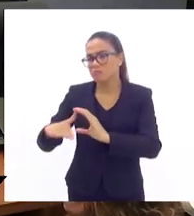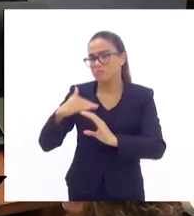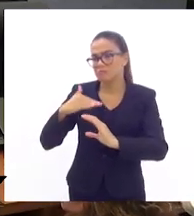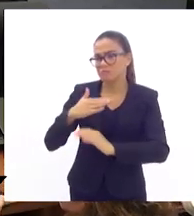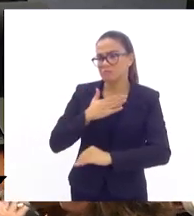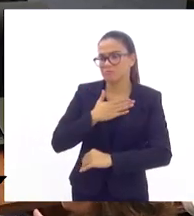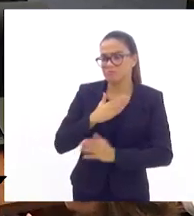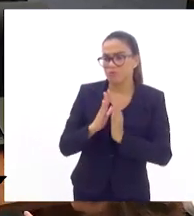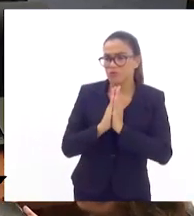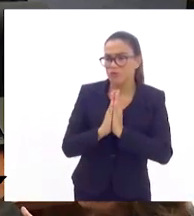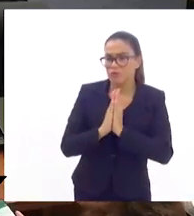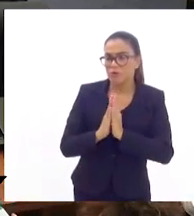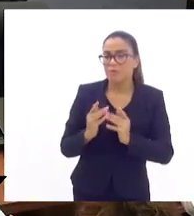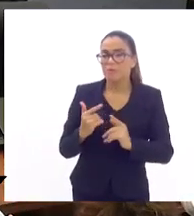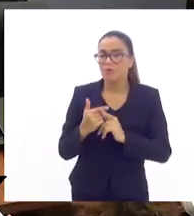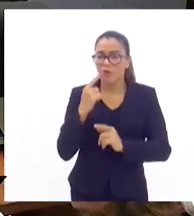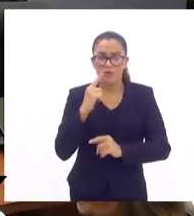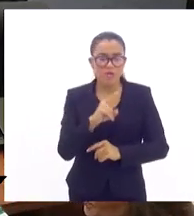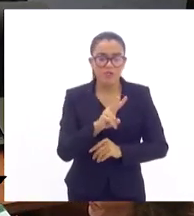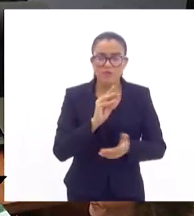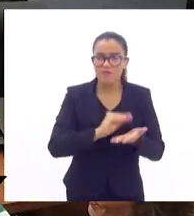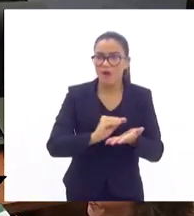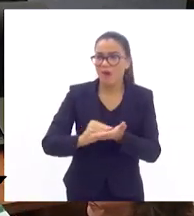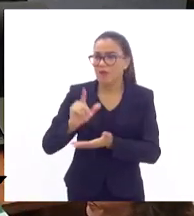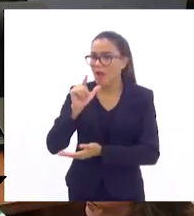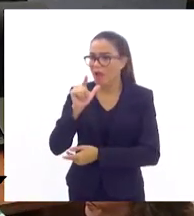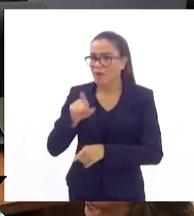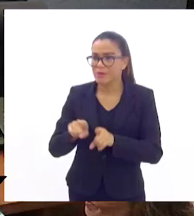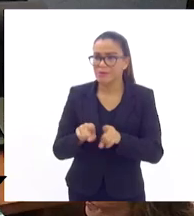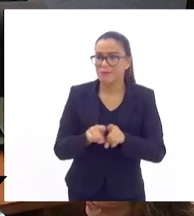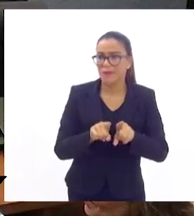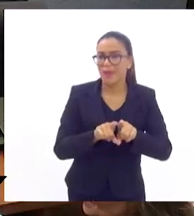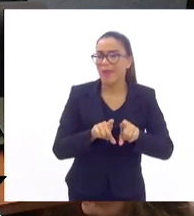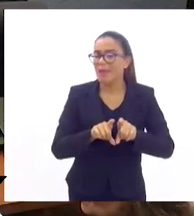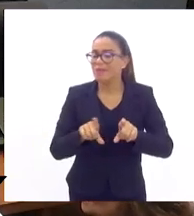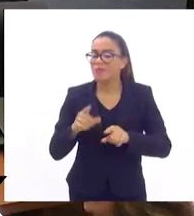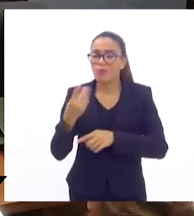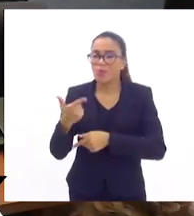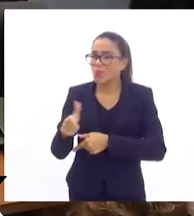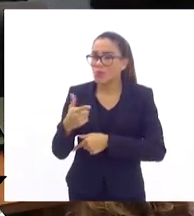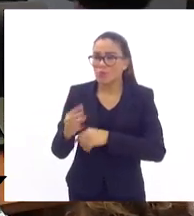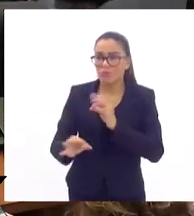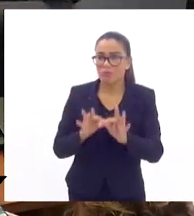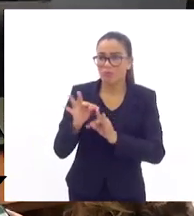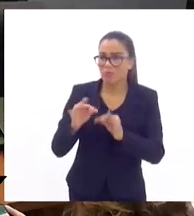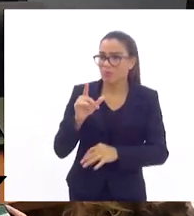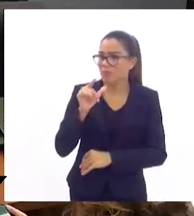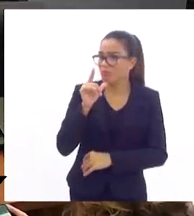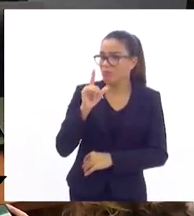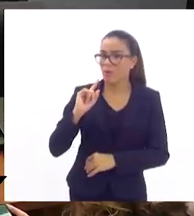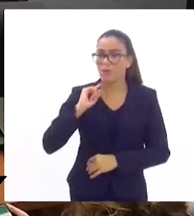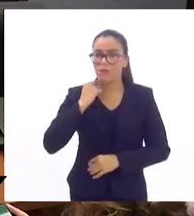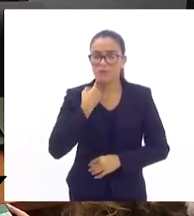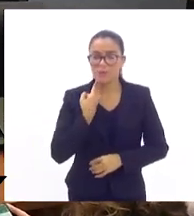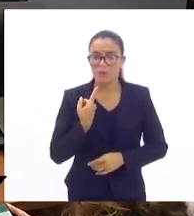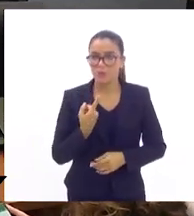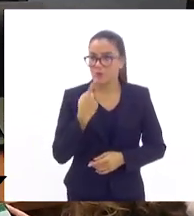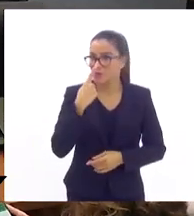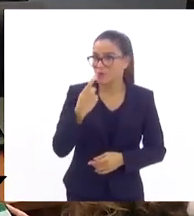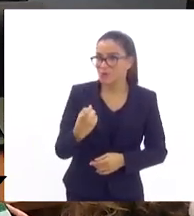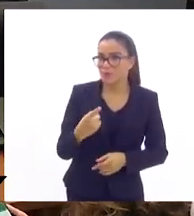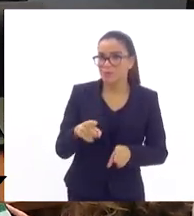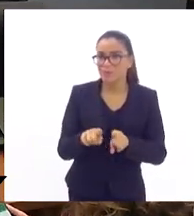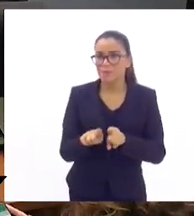vejo falta de água acontecendo, a questão do esgoto, mas eu não vi ainda nenhuma atuação da Genesa com relação à fiscalização,